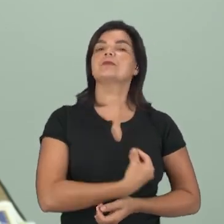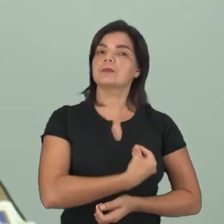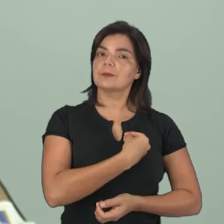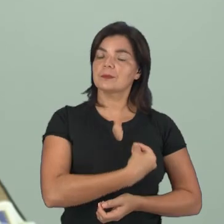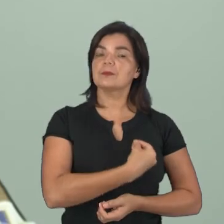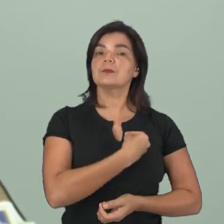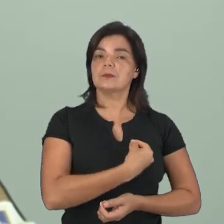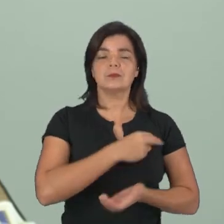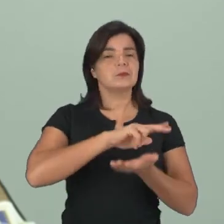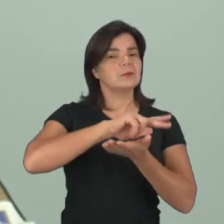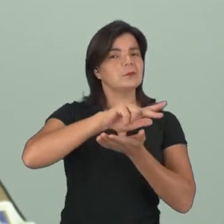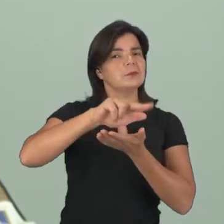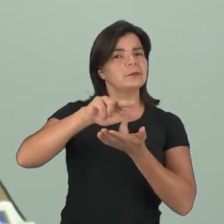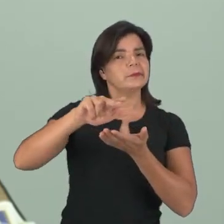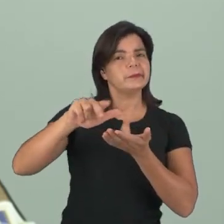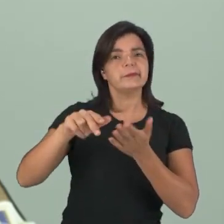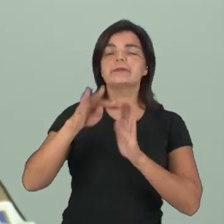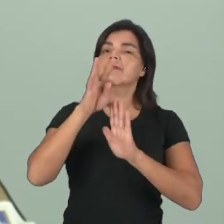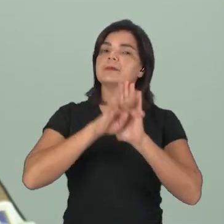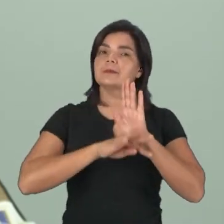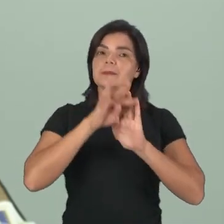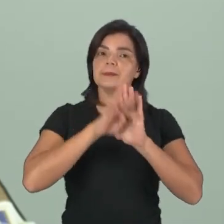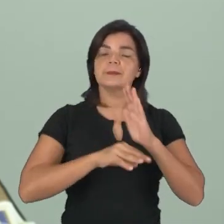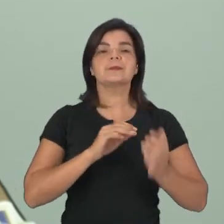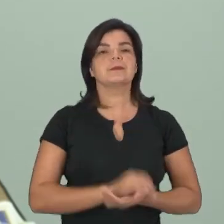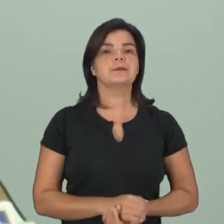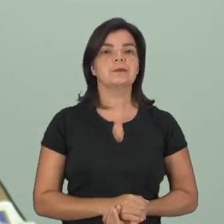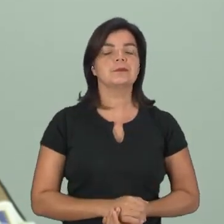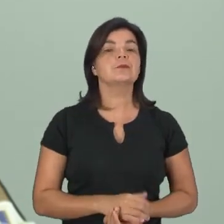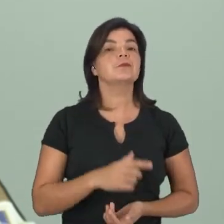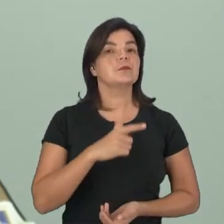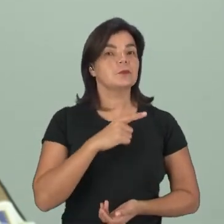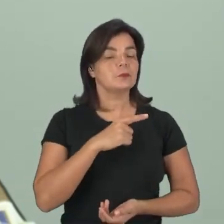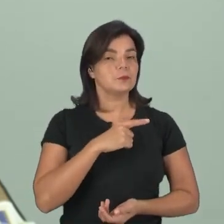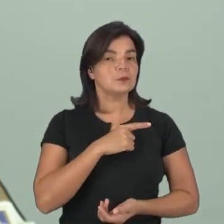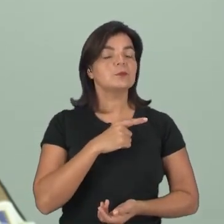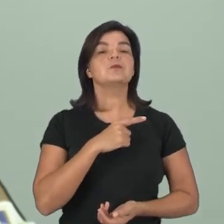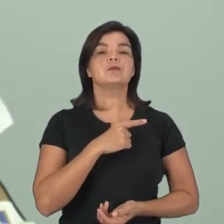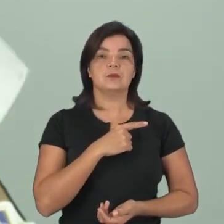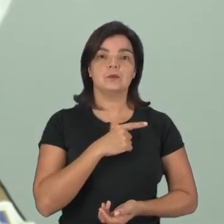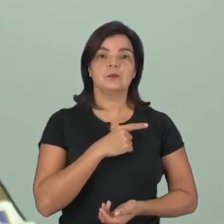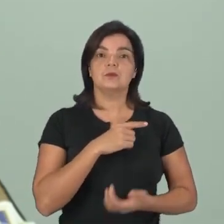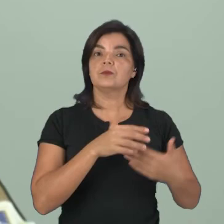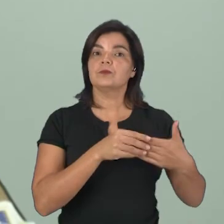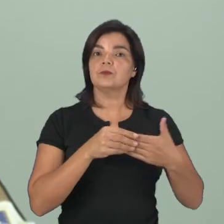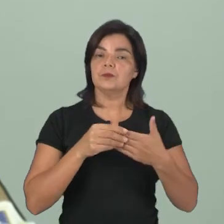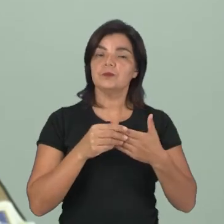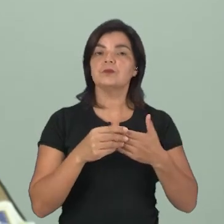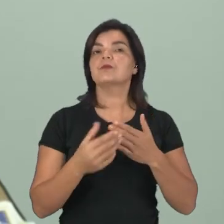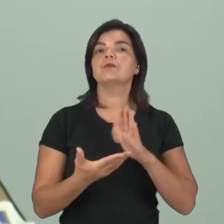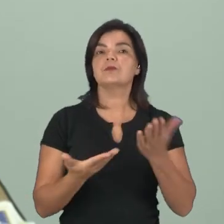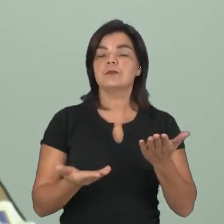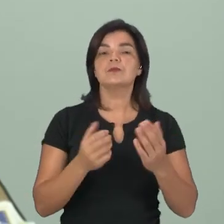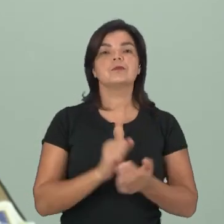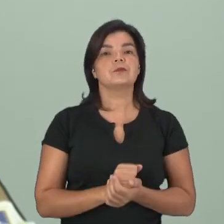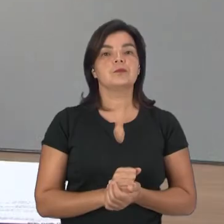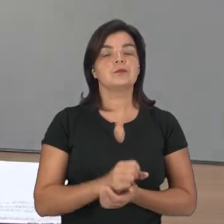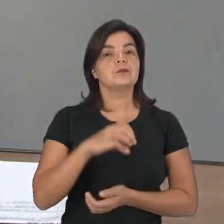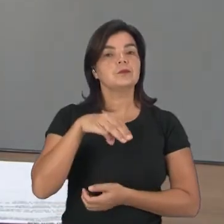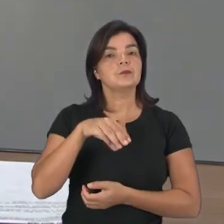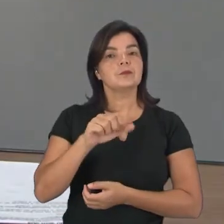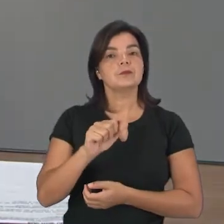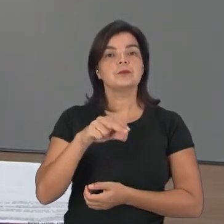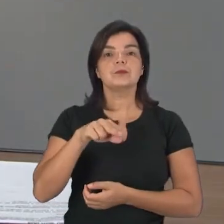existem existe diversos tipos de textos tem um também que eu trouxe aqui que são os